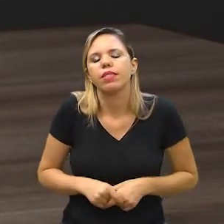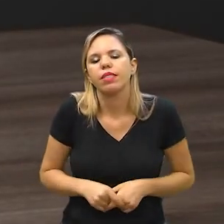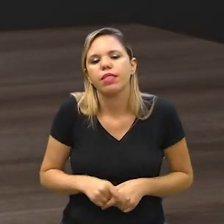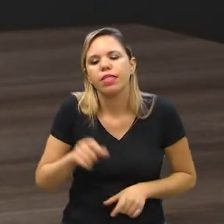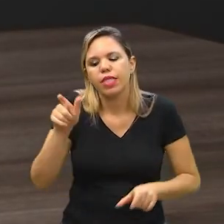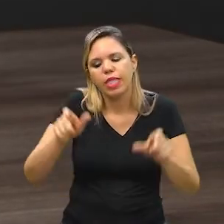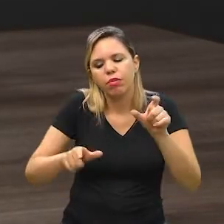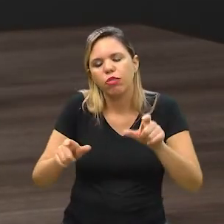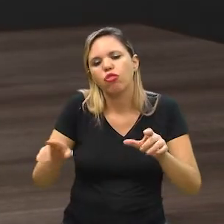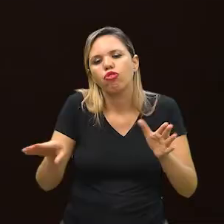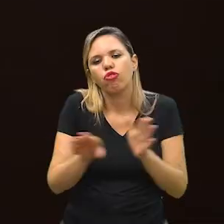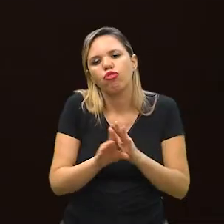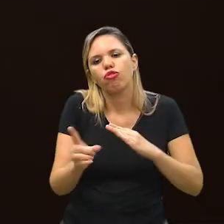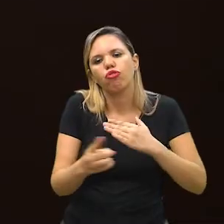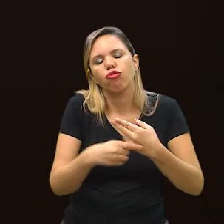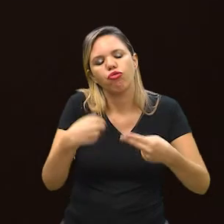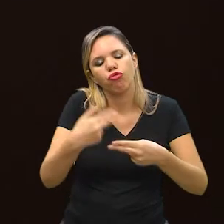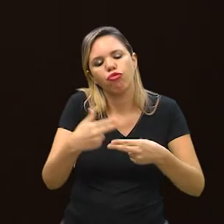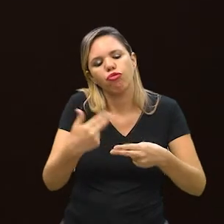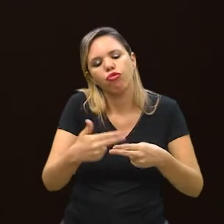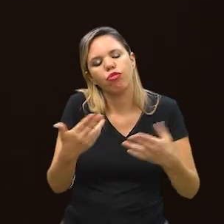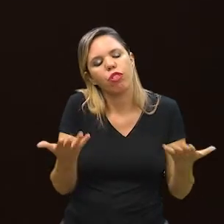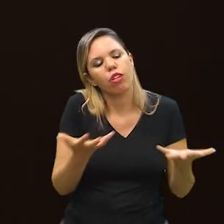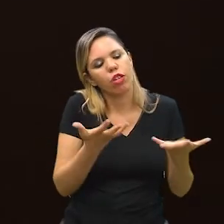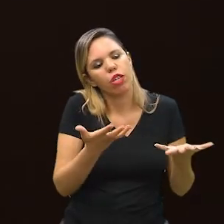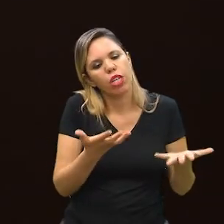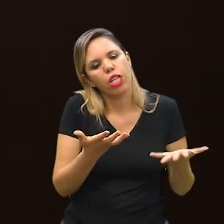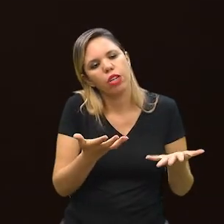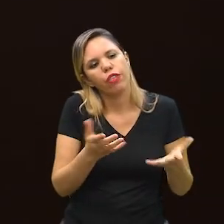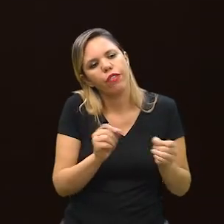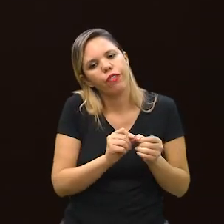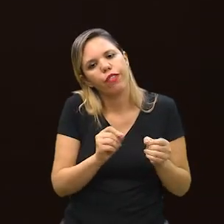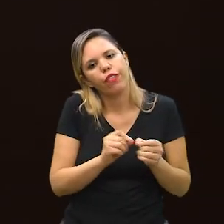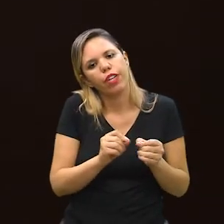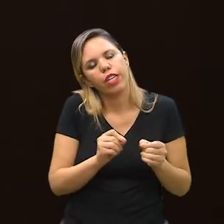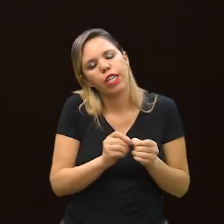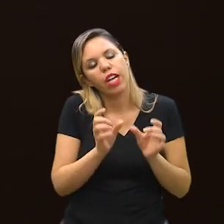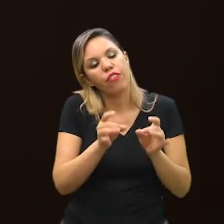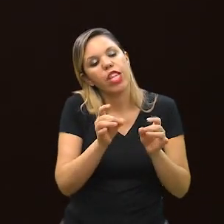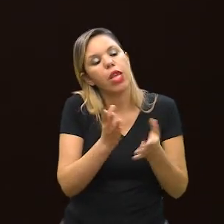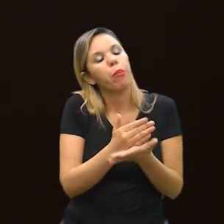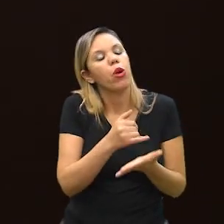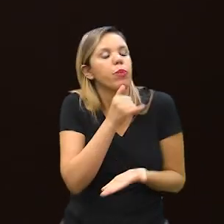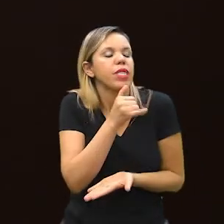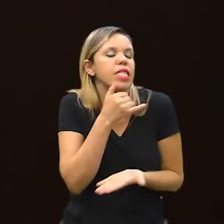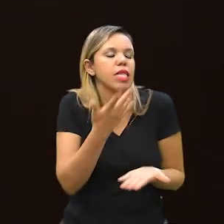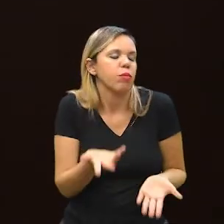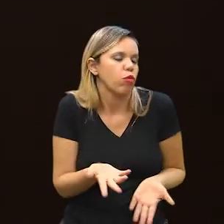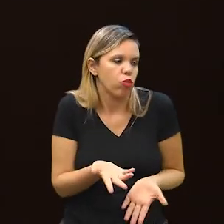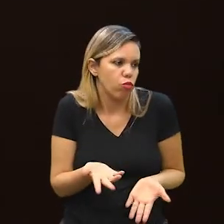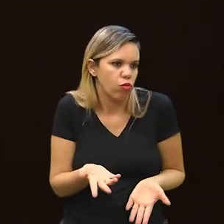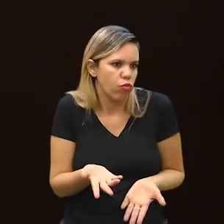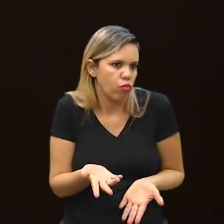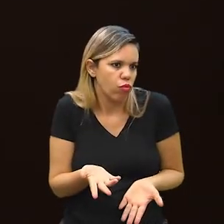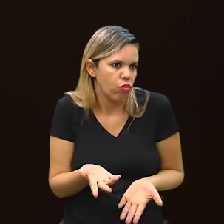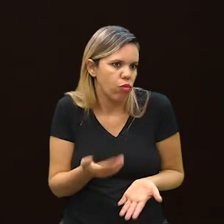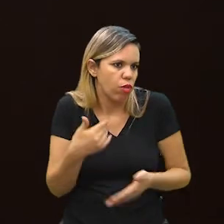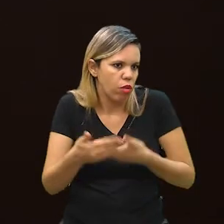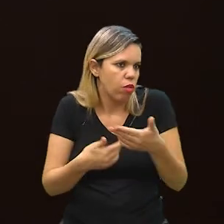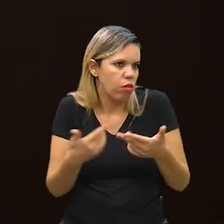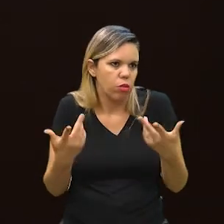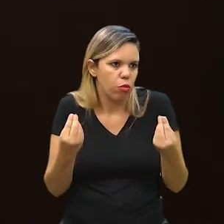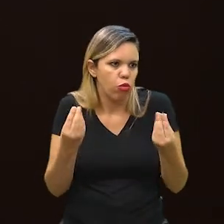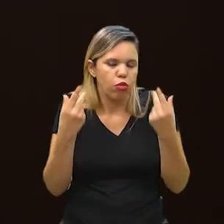também as pessoas que chegam até vocês, eu quero vender bolo, por exemplo. Vou dar esse exemplo que tem